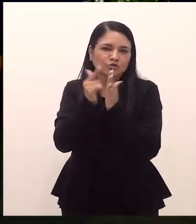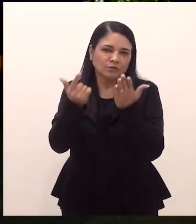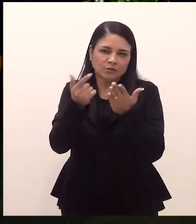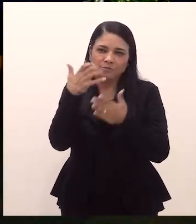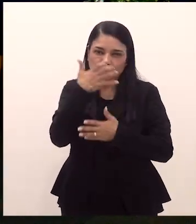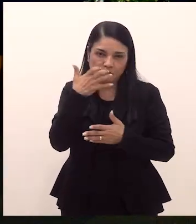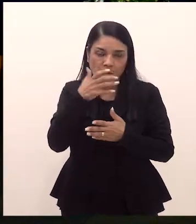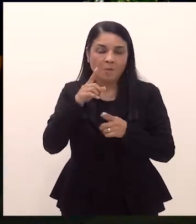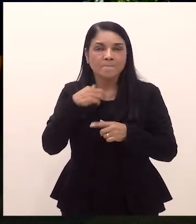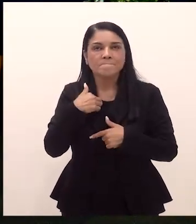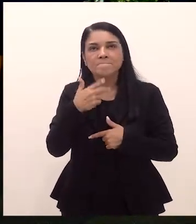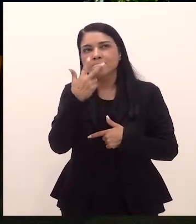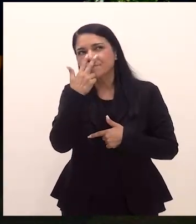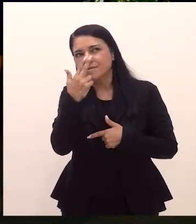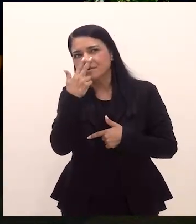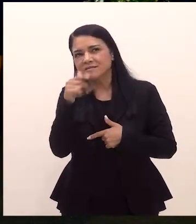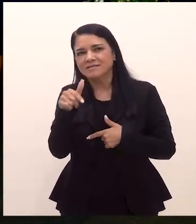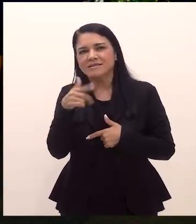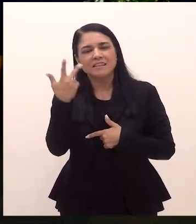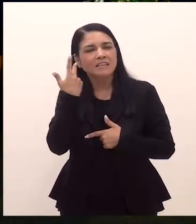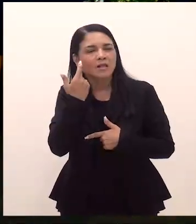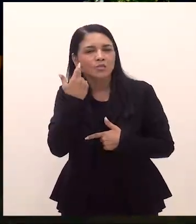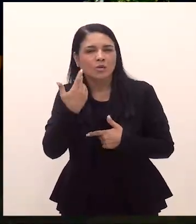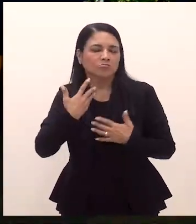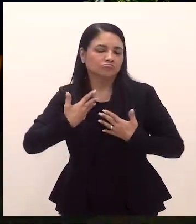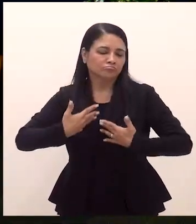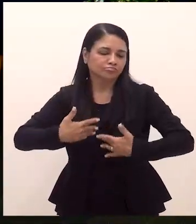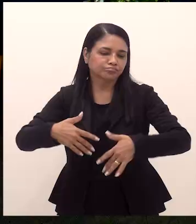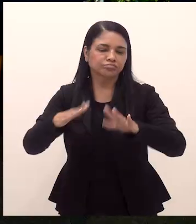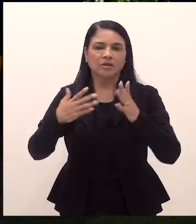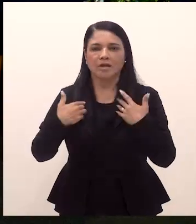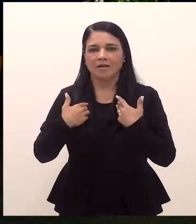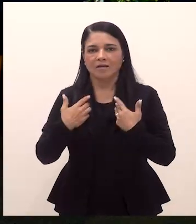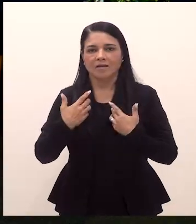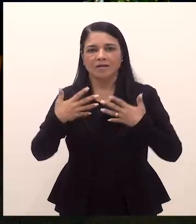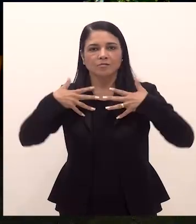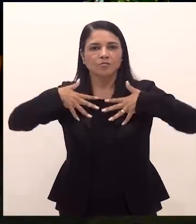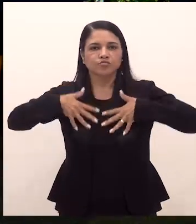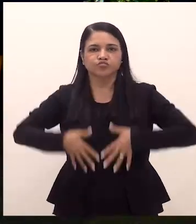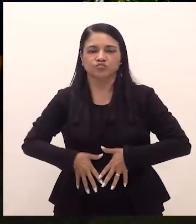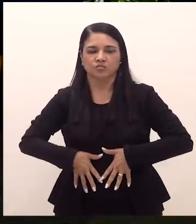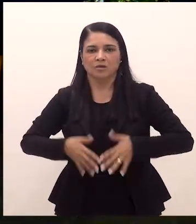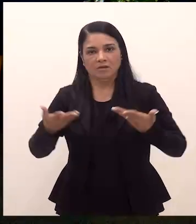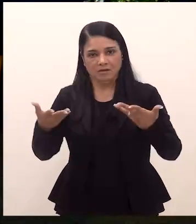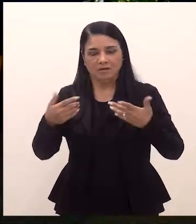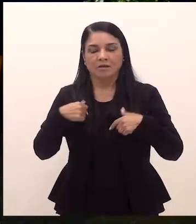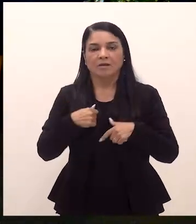musical, mas pareceu algo extremamente natural para mim.